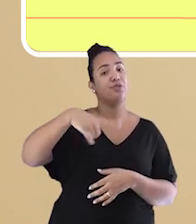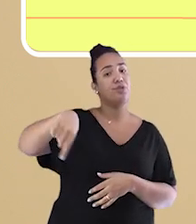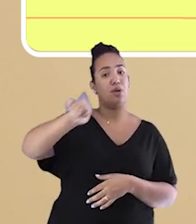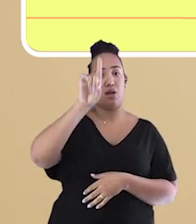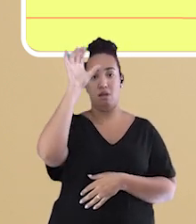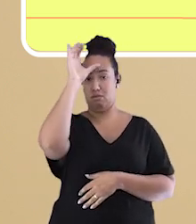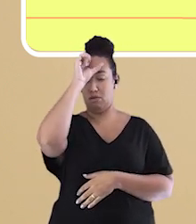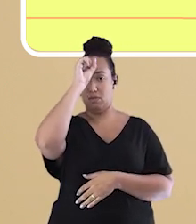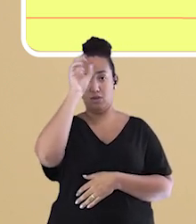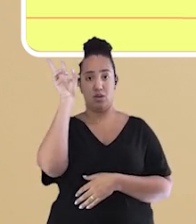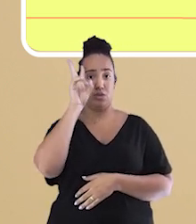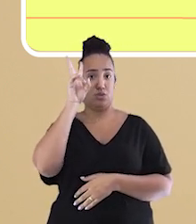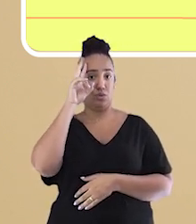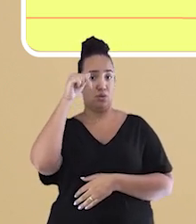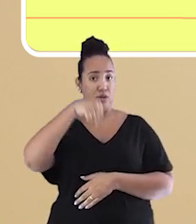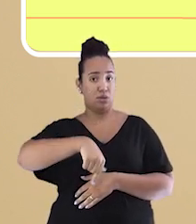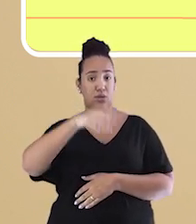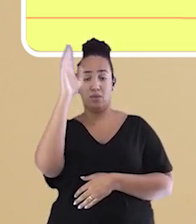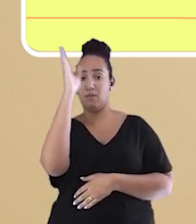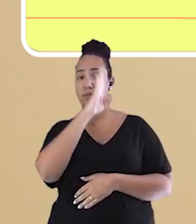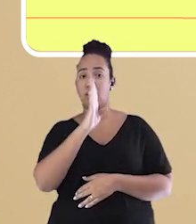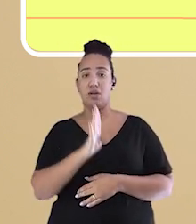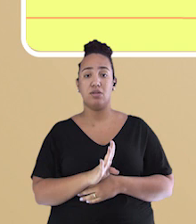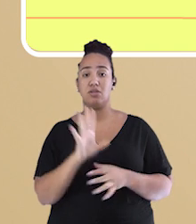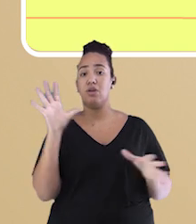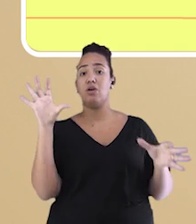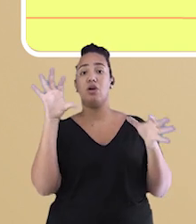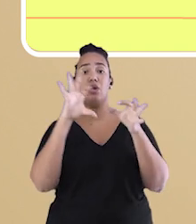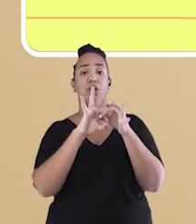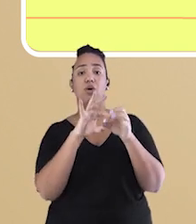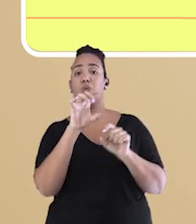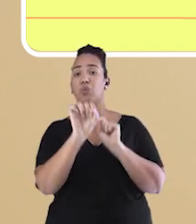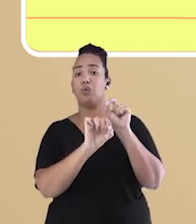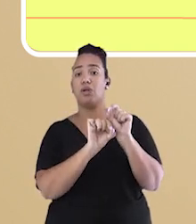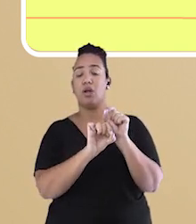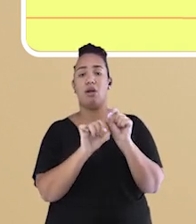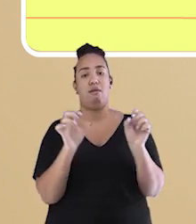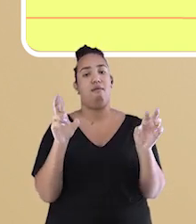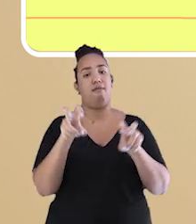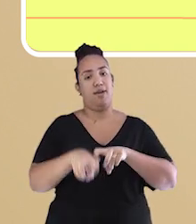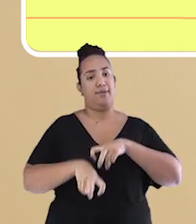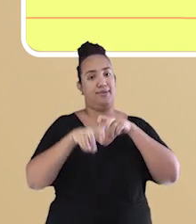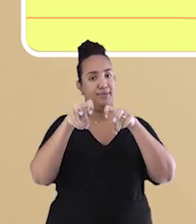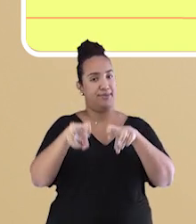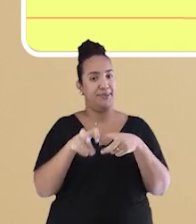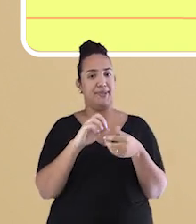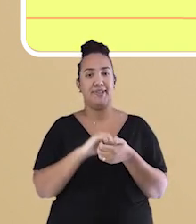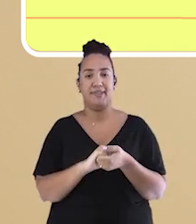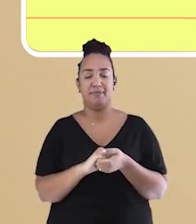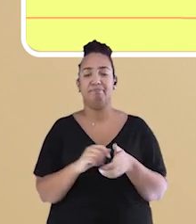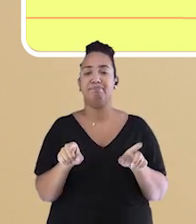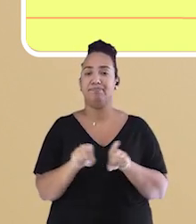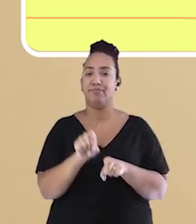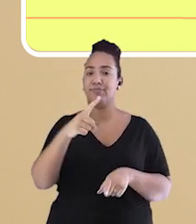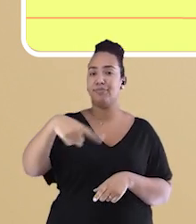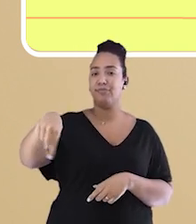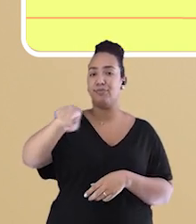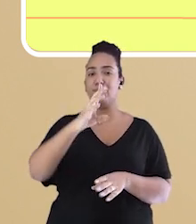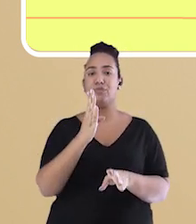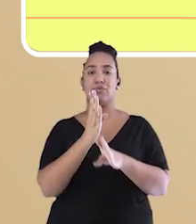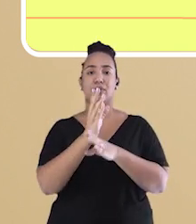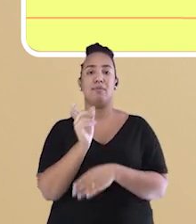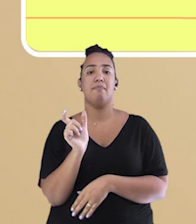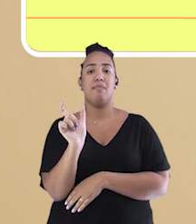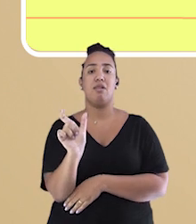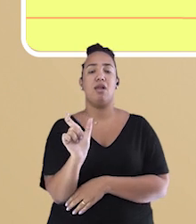que a história do Brasil está totalmente ligada à agricultura. Descobrimos o significado